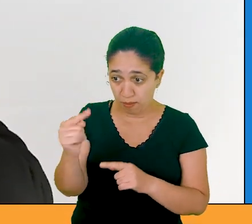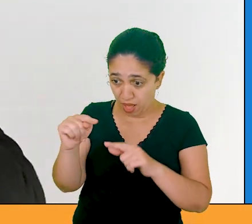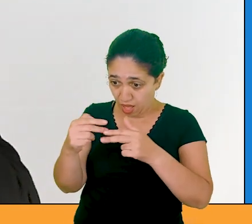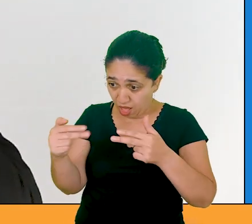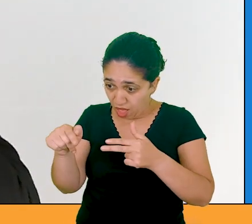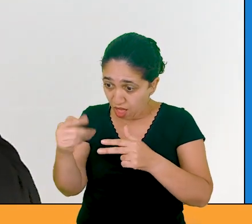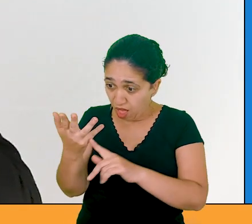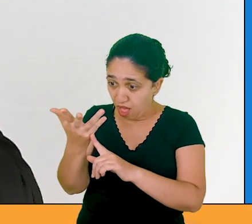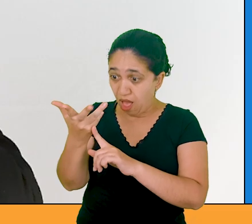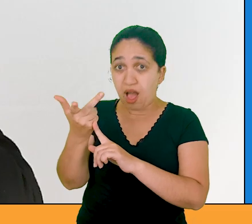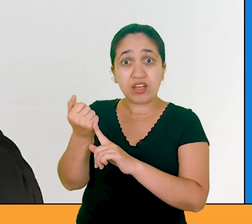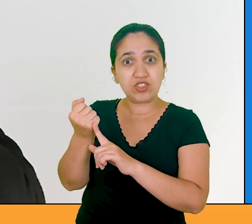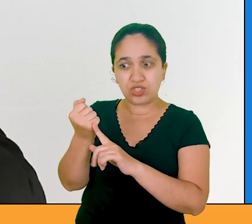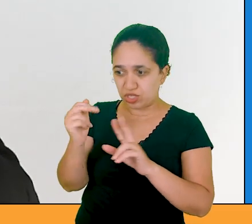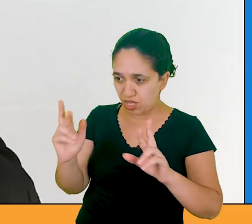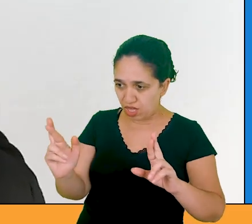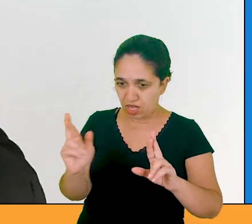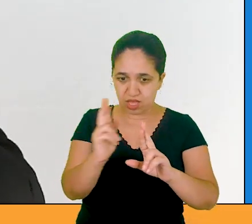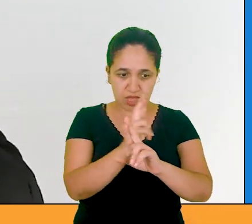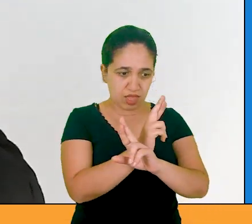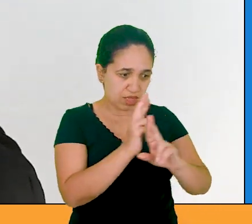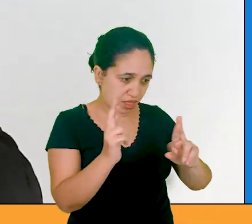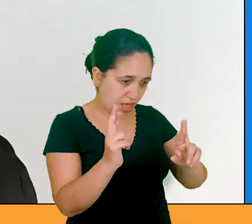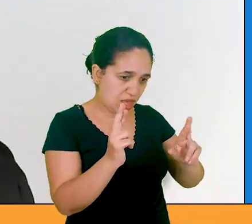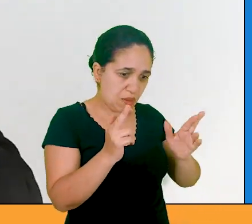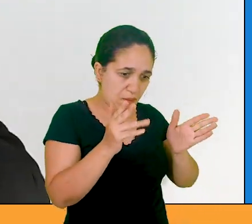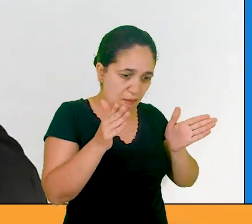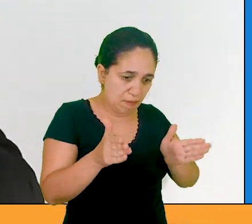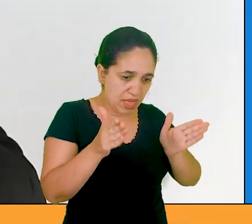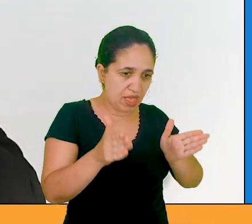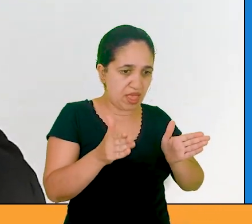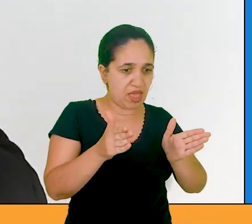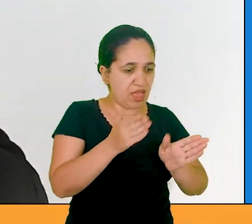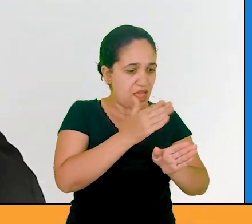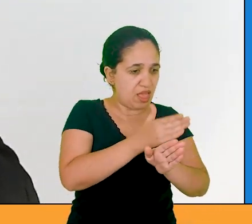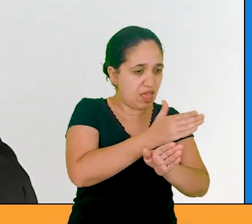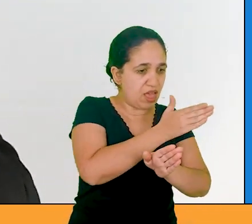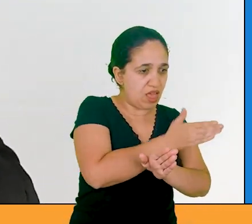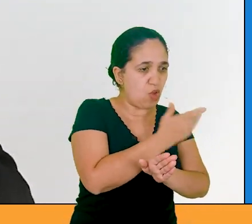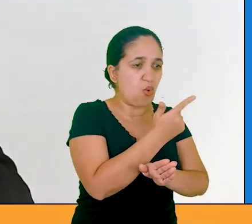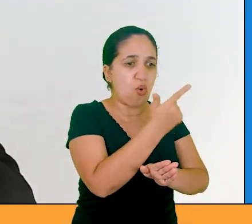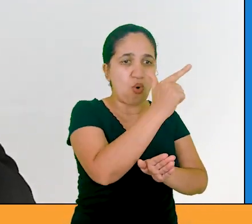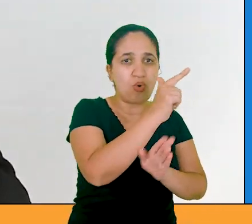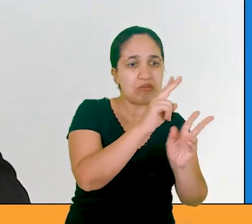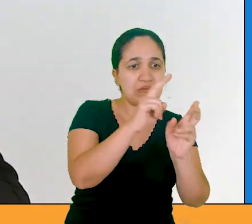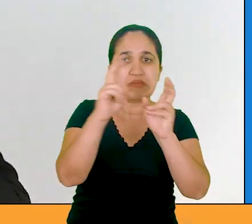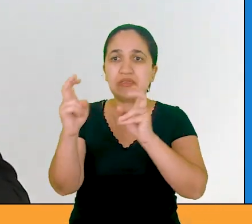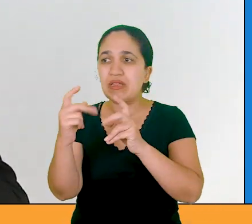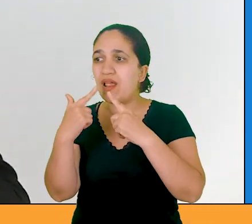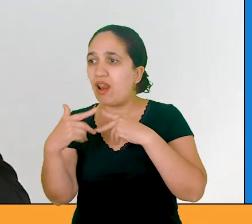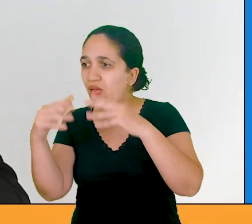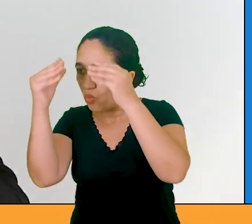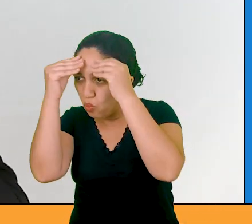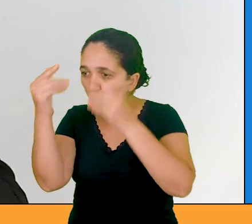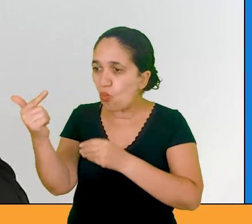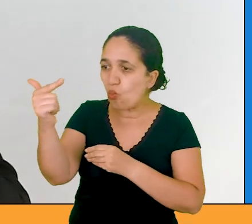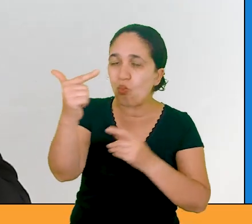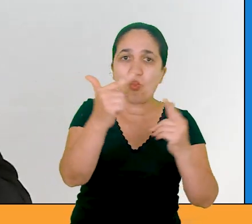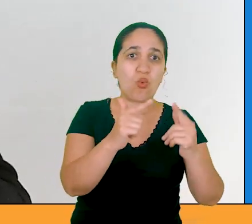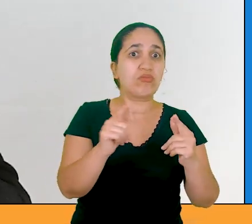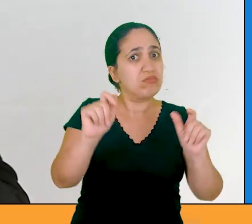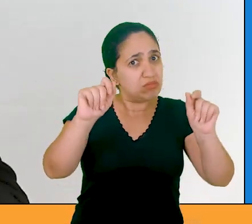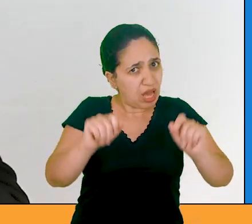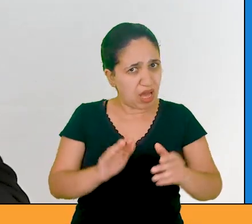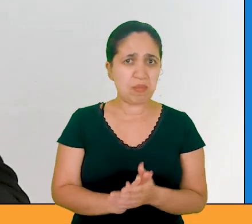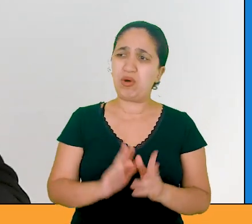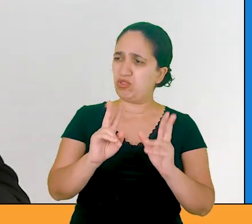arte e relaciona com outros tempos, outras temáticas, outras linguagens, a gente pode